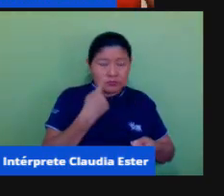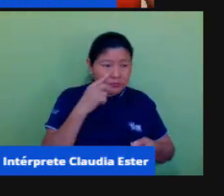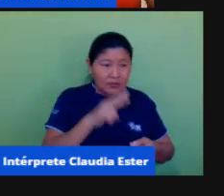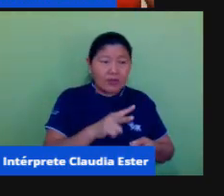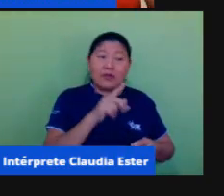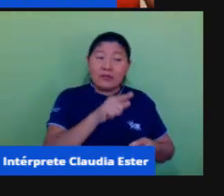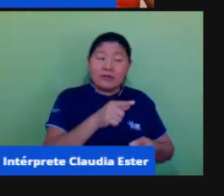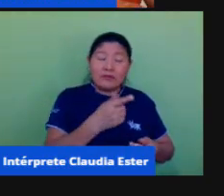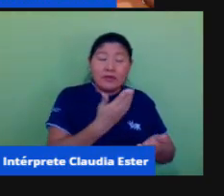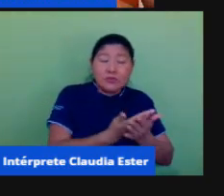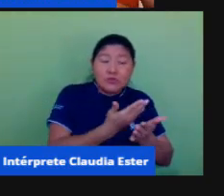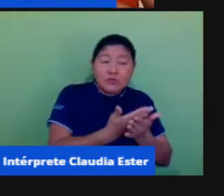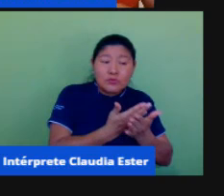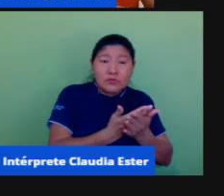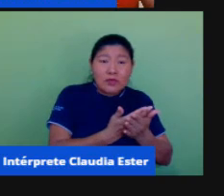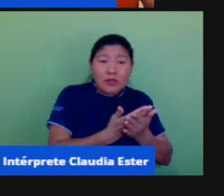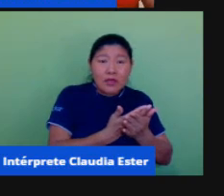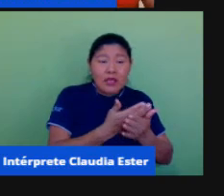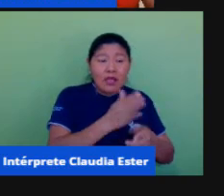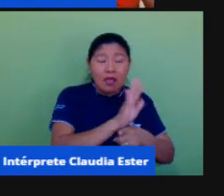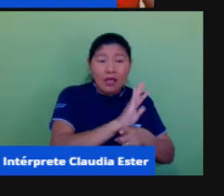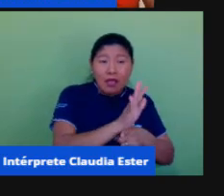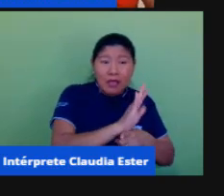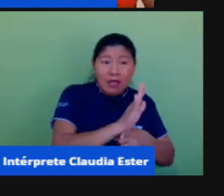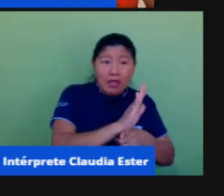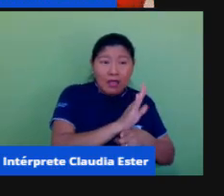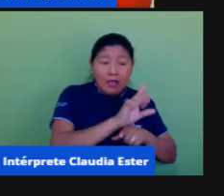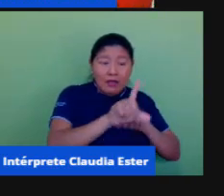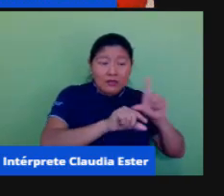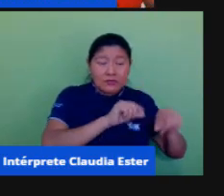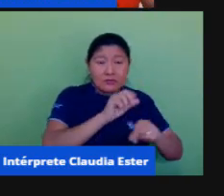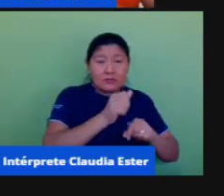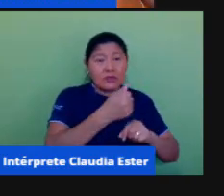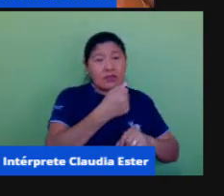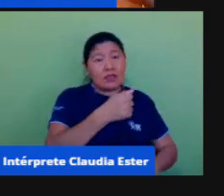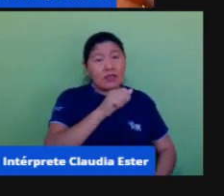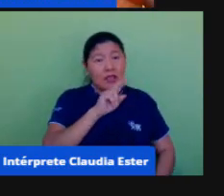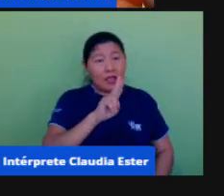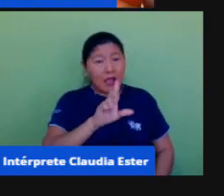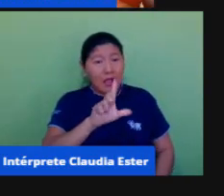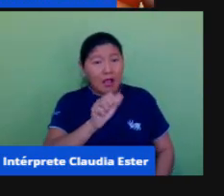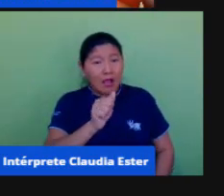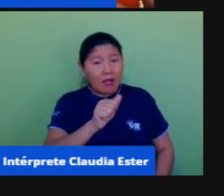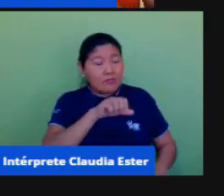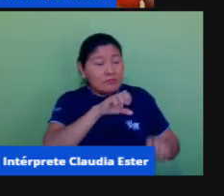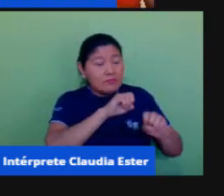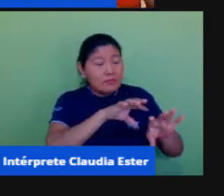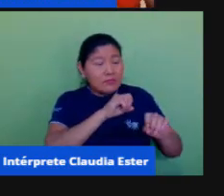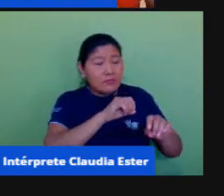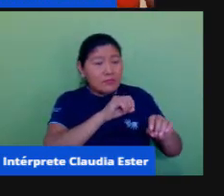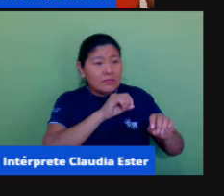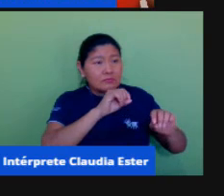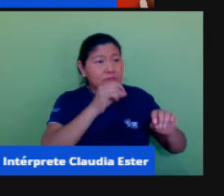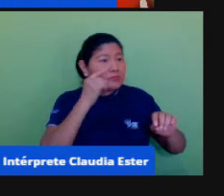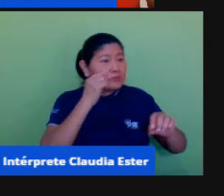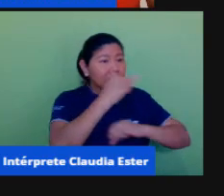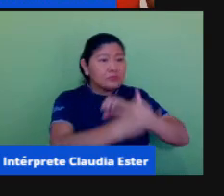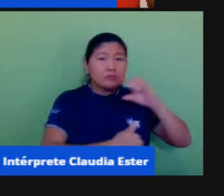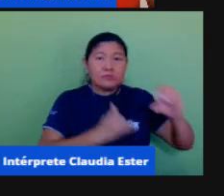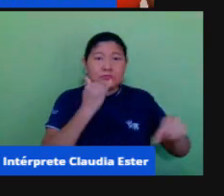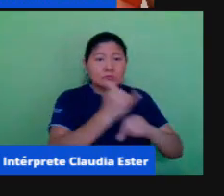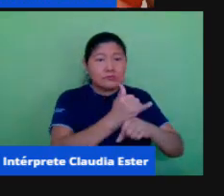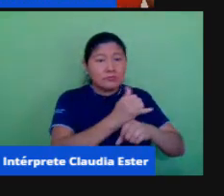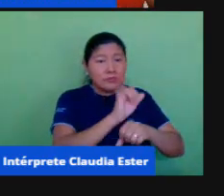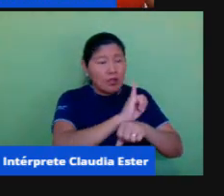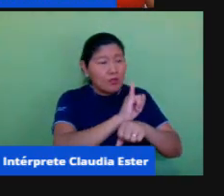né? Claro, selecionei as videoaulas e dei para que eles pudessem assistir em